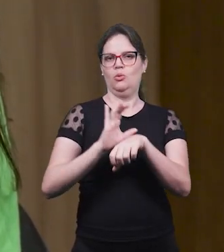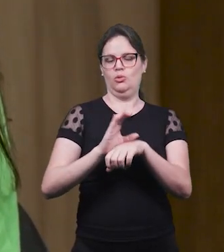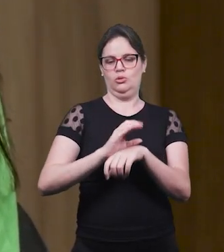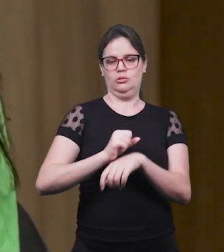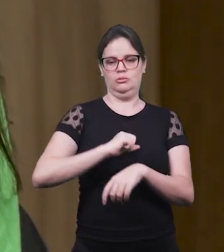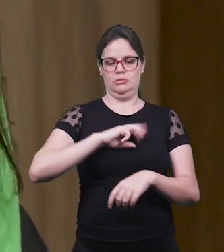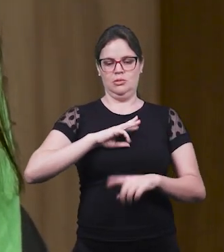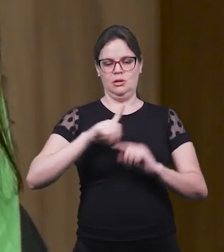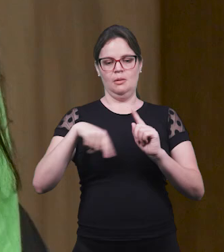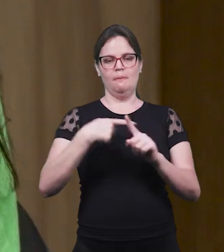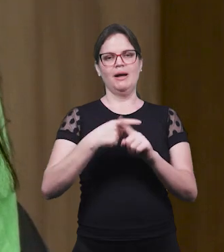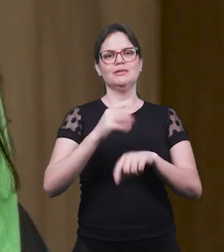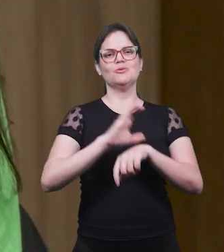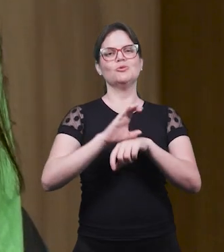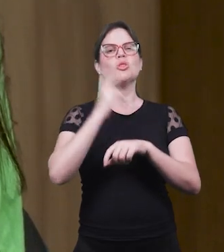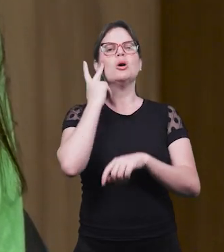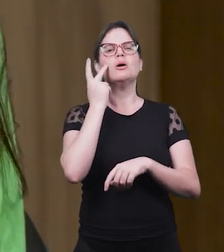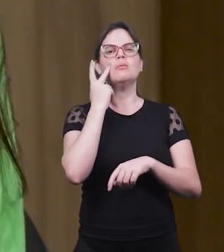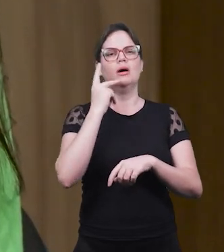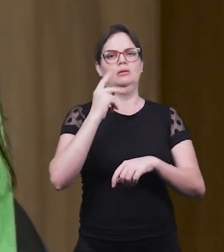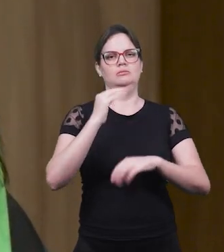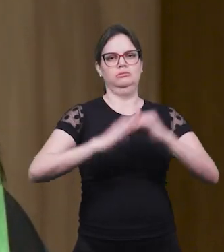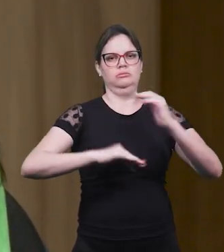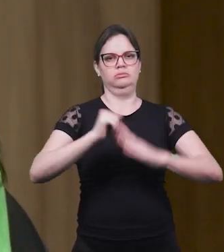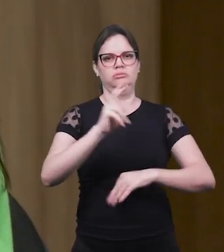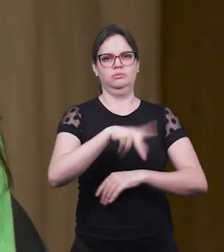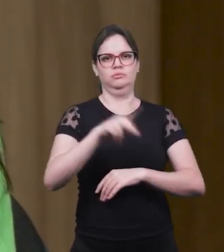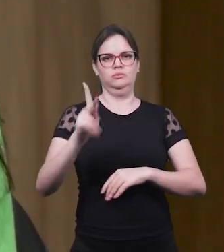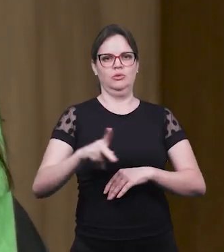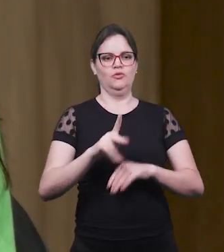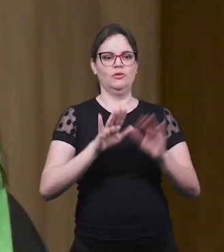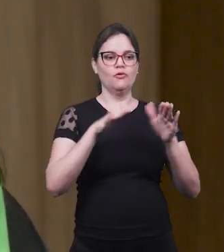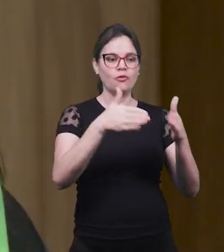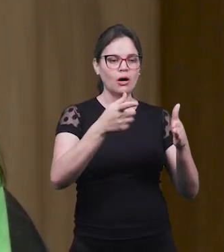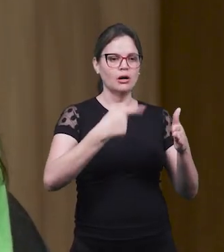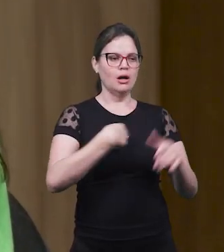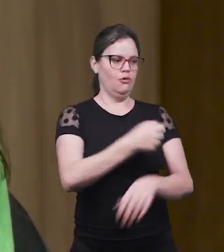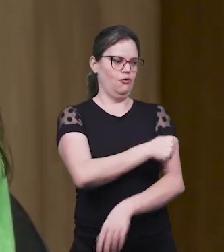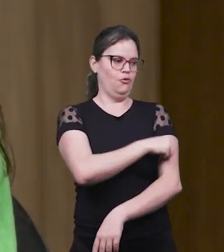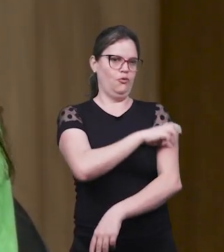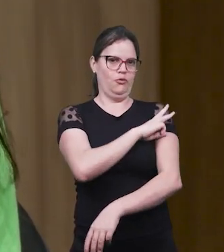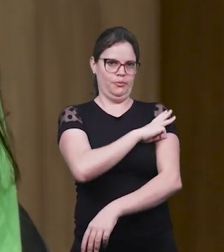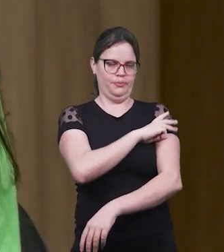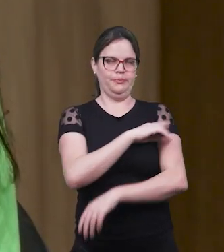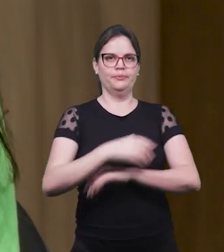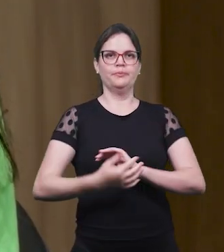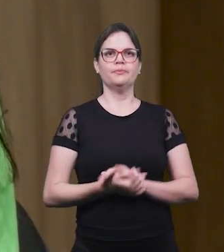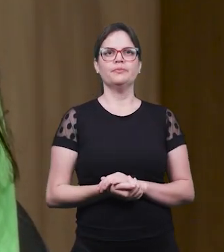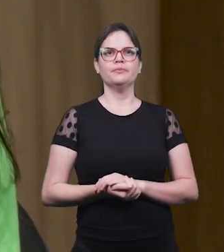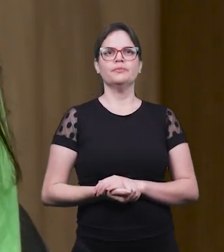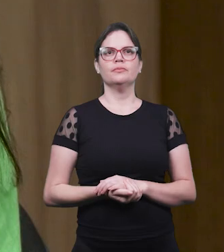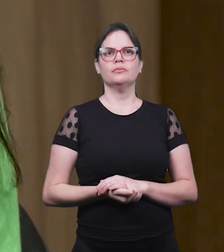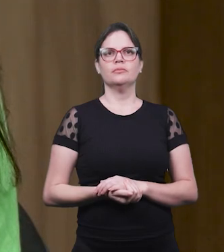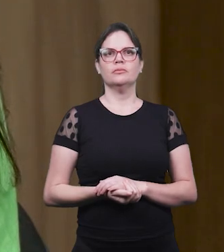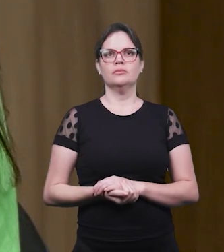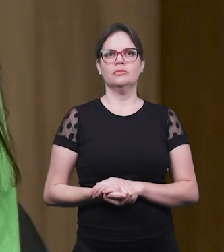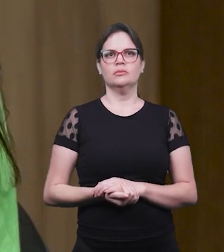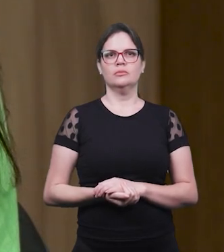era para ser professora desse nível de fundamental. Mas eu não